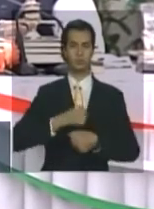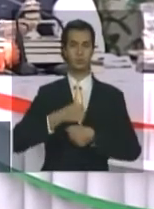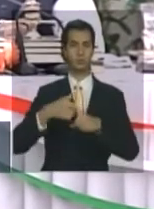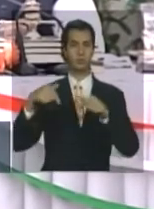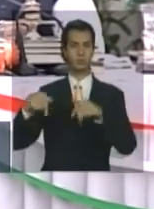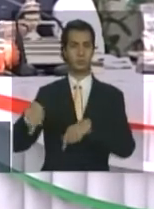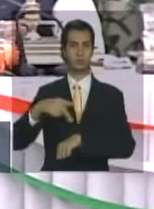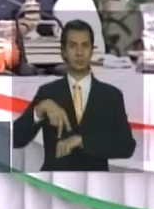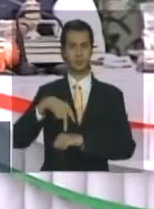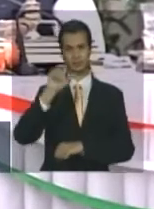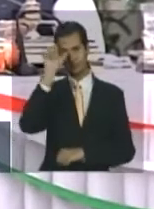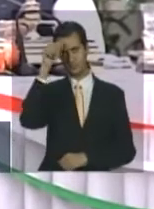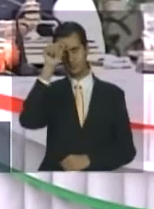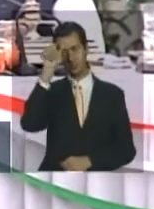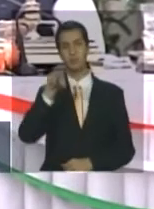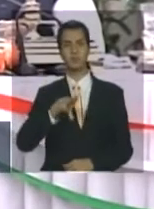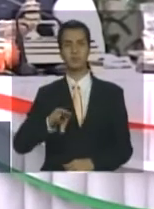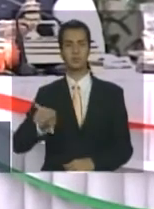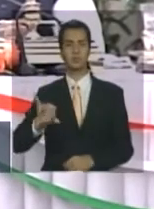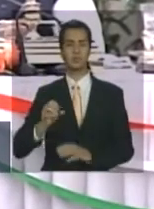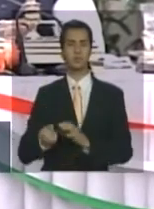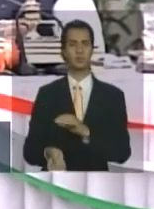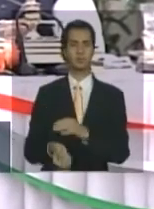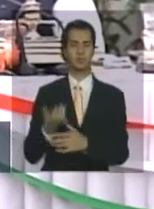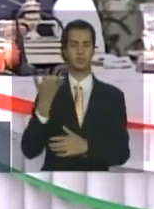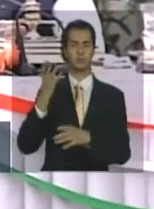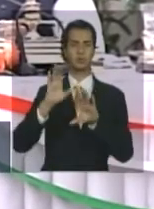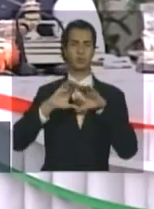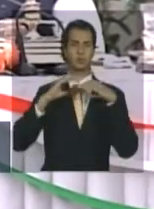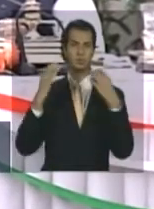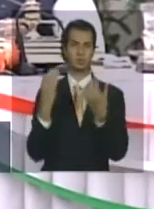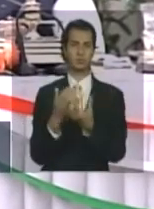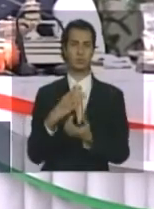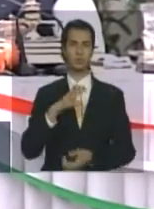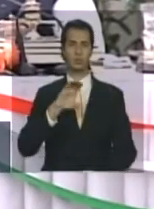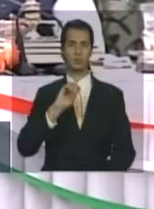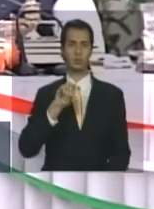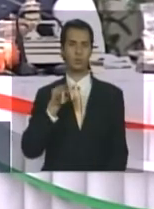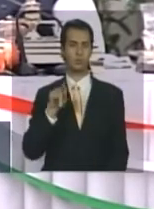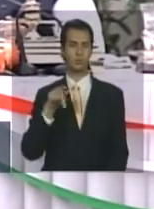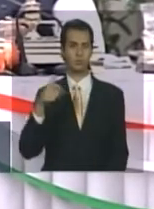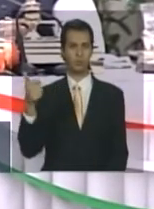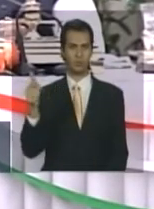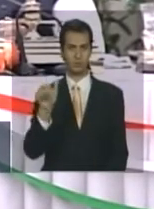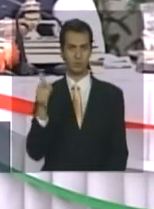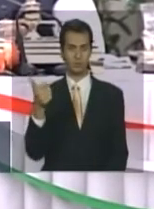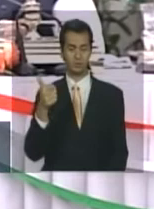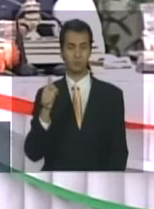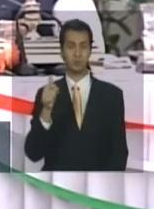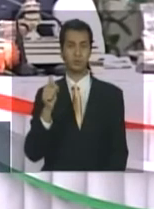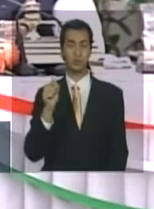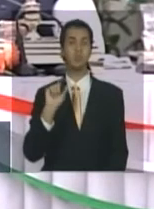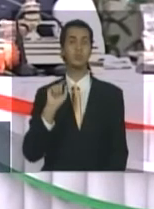Índia da COP11, Conferência sobre Biodiversidade,